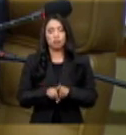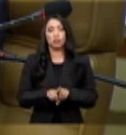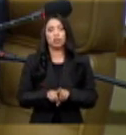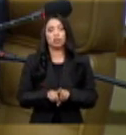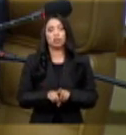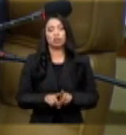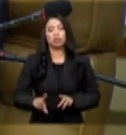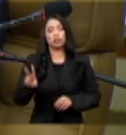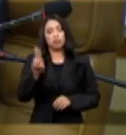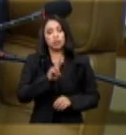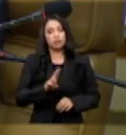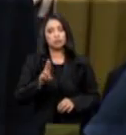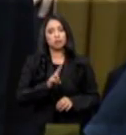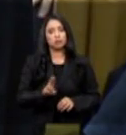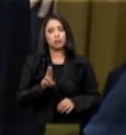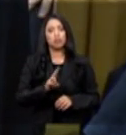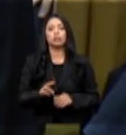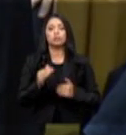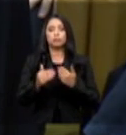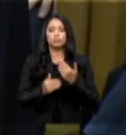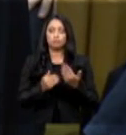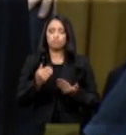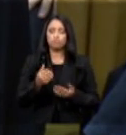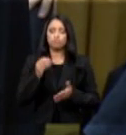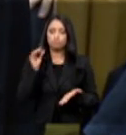instrumento positivo, efetivo, para